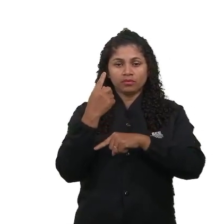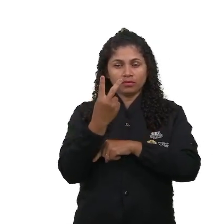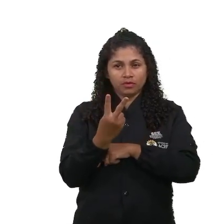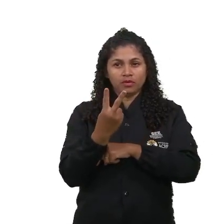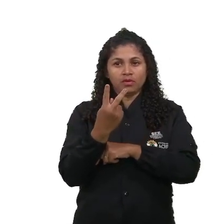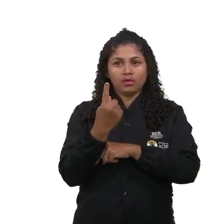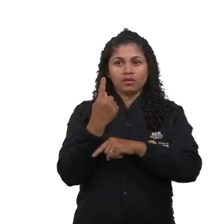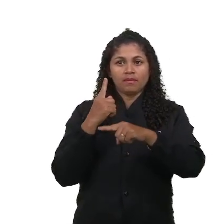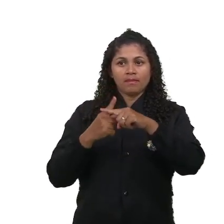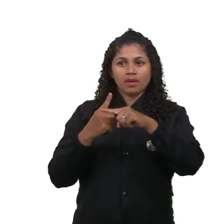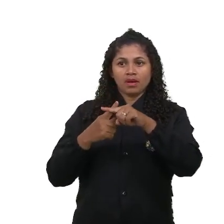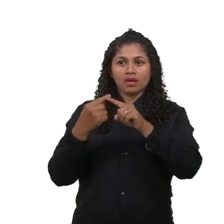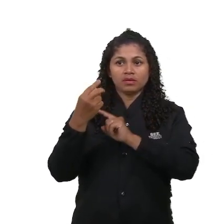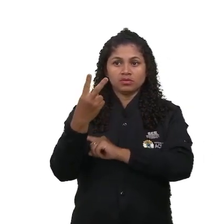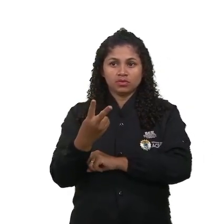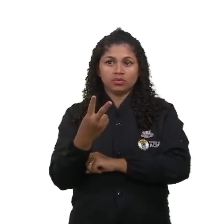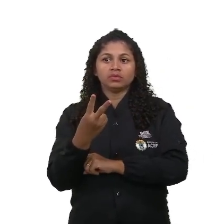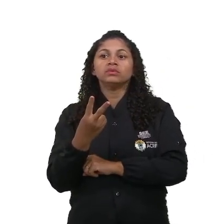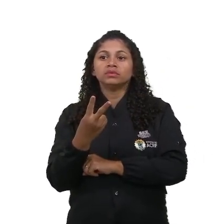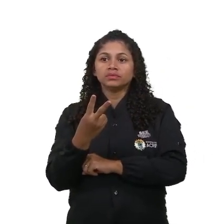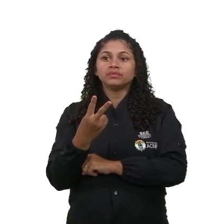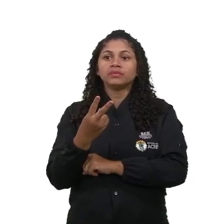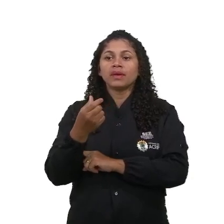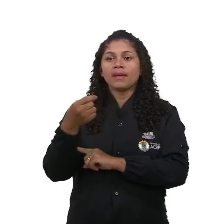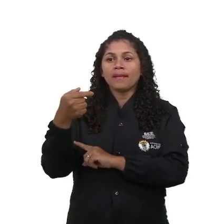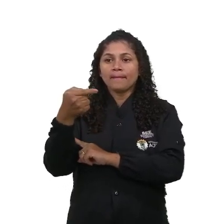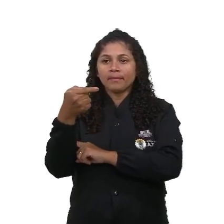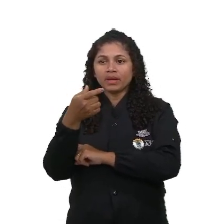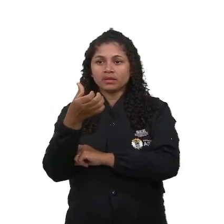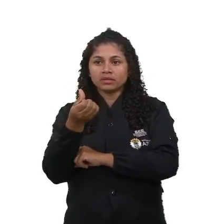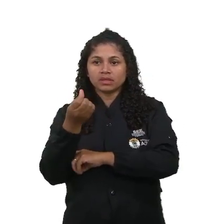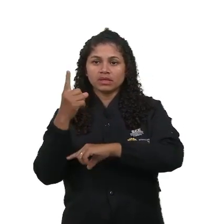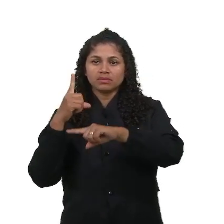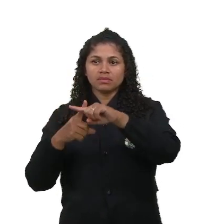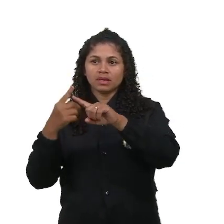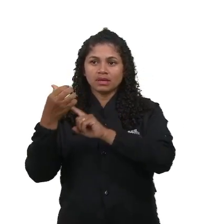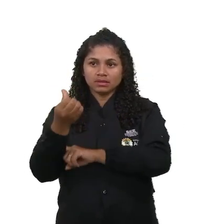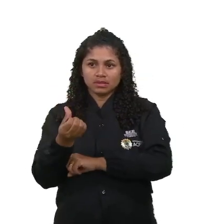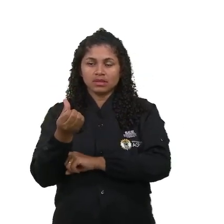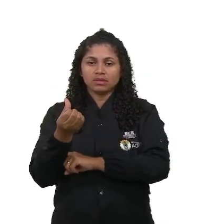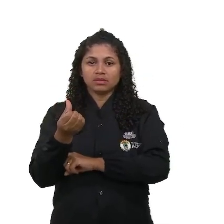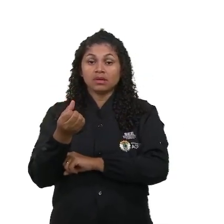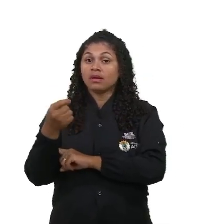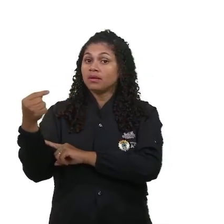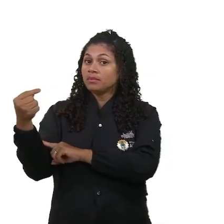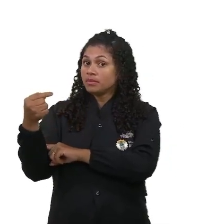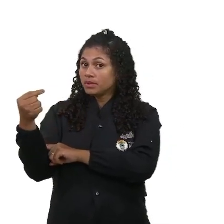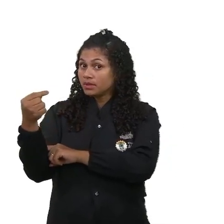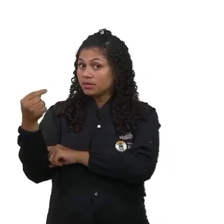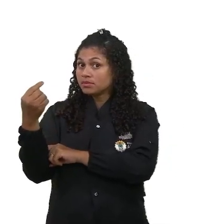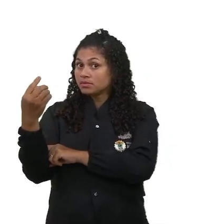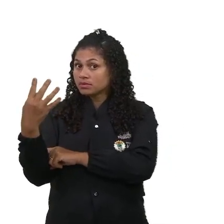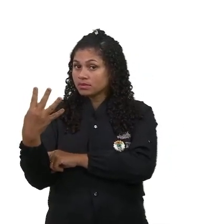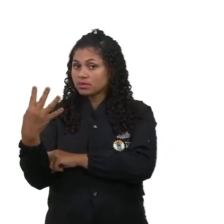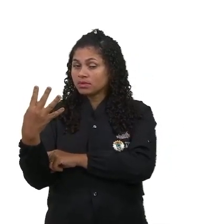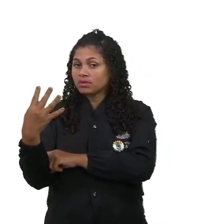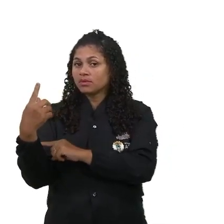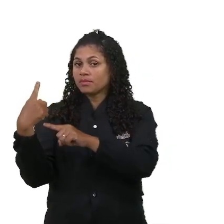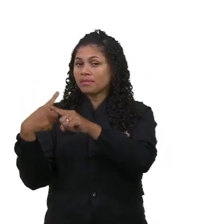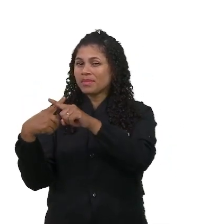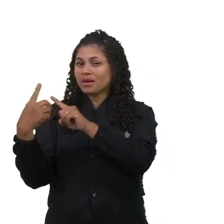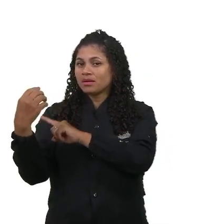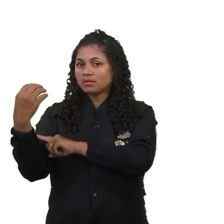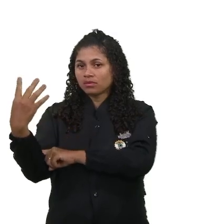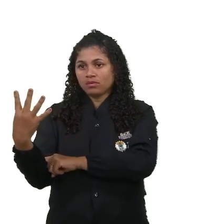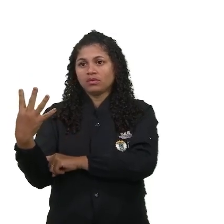Menos 6 mais 6, aqui. E menos 4 mais 4, aqui. Você